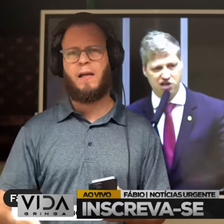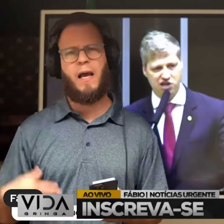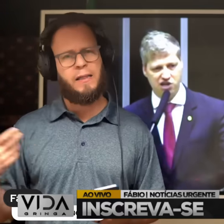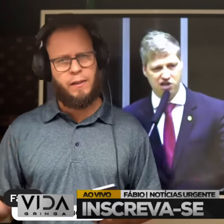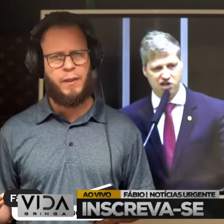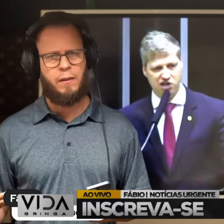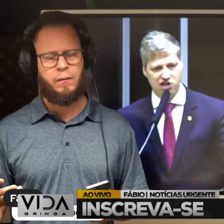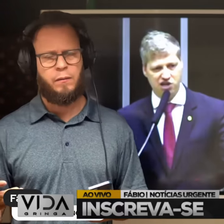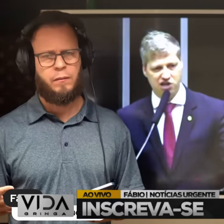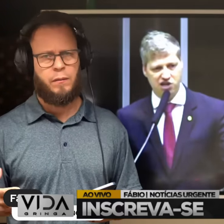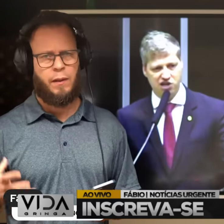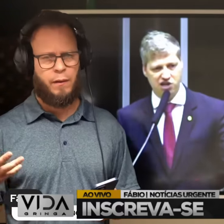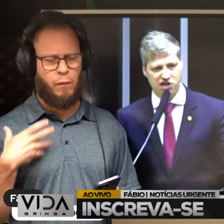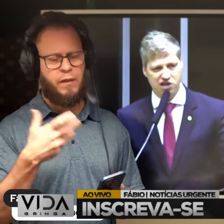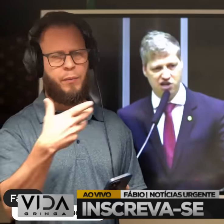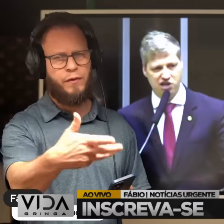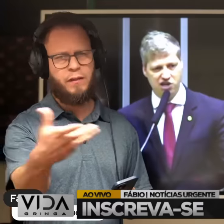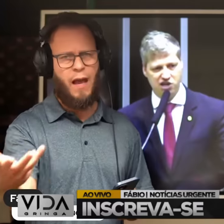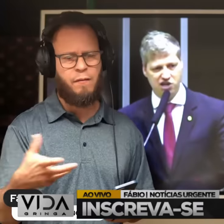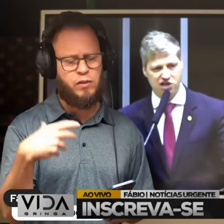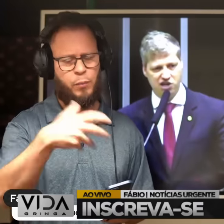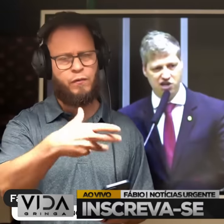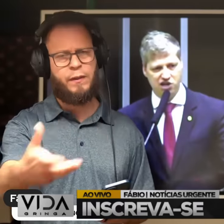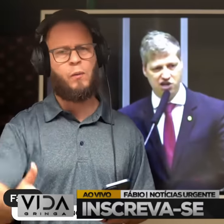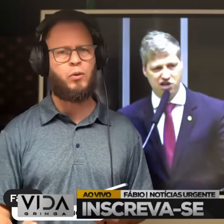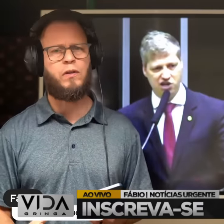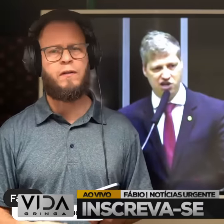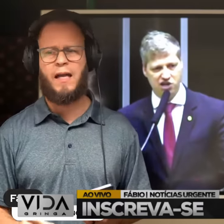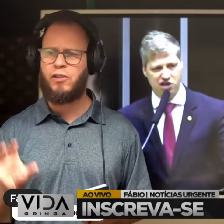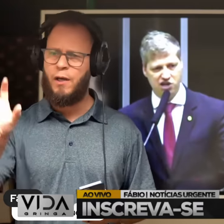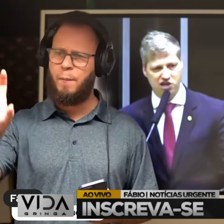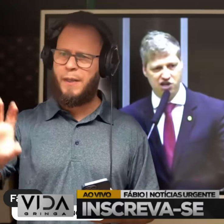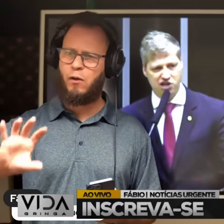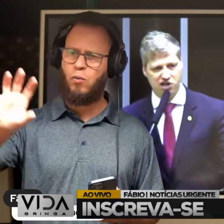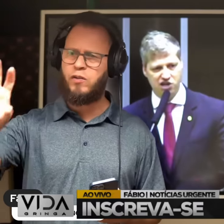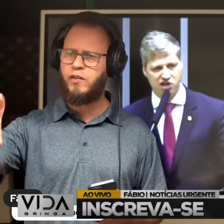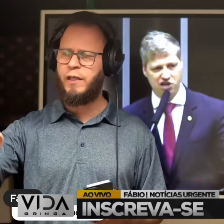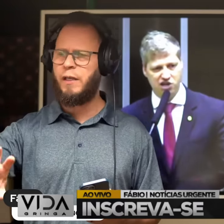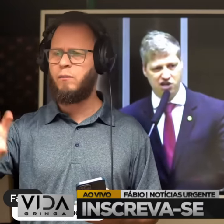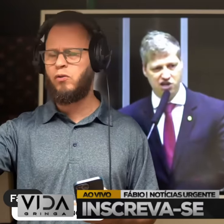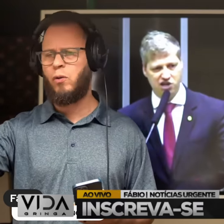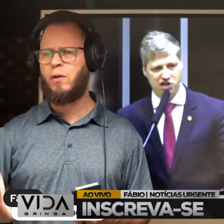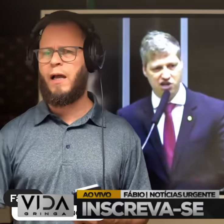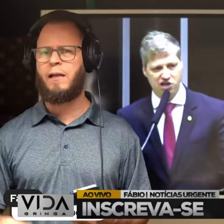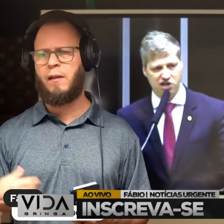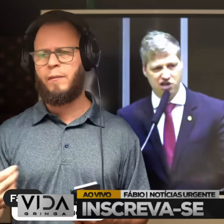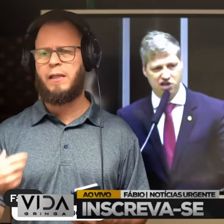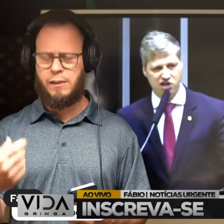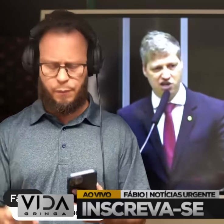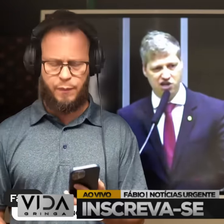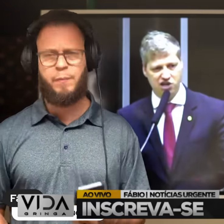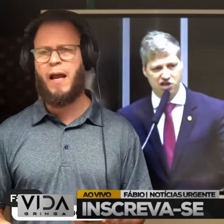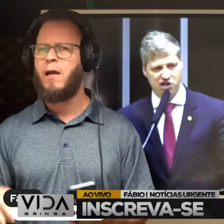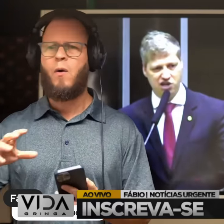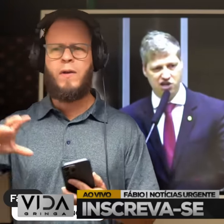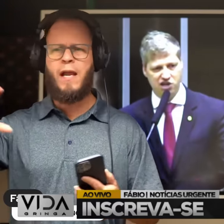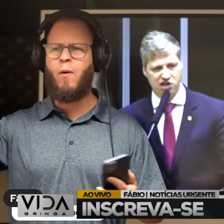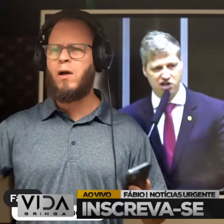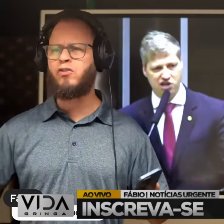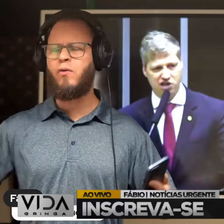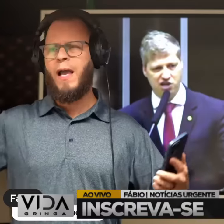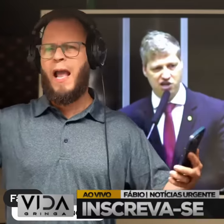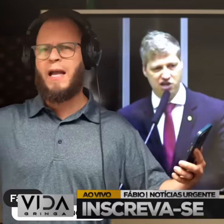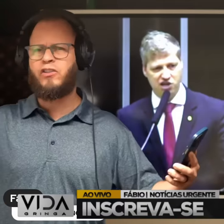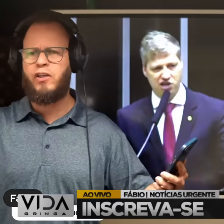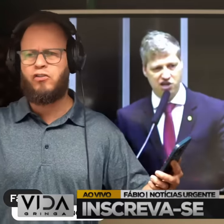assinar a CPI. Entendeu? Vamos aproveitar a oportunidade para conseguirmos colocar também essa CPMI para... O